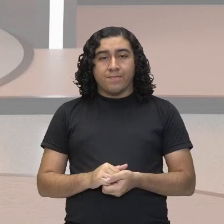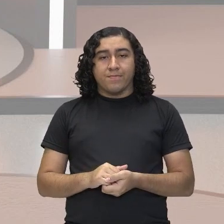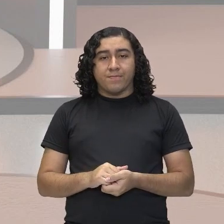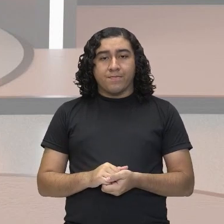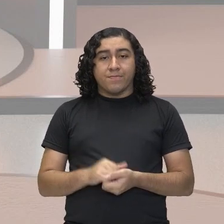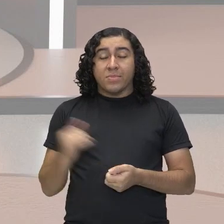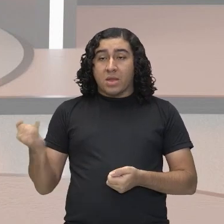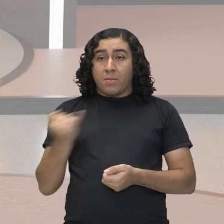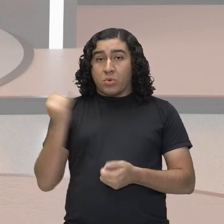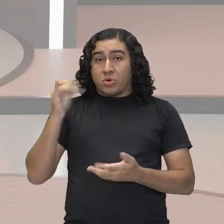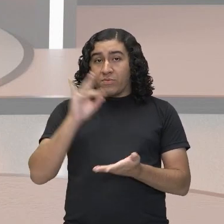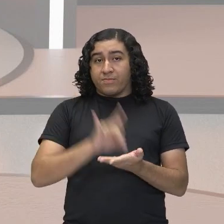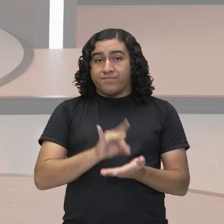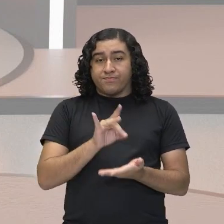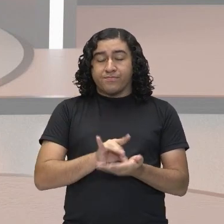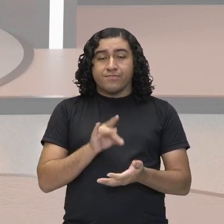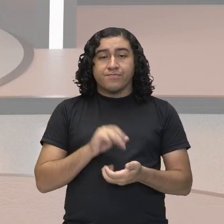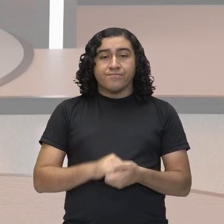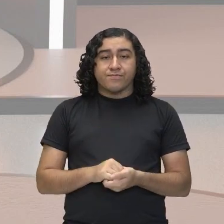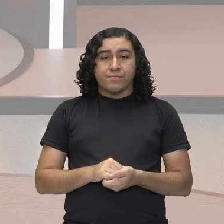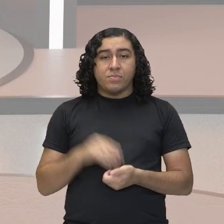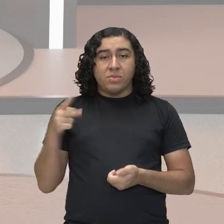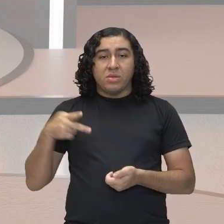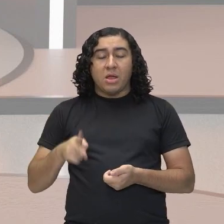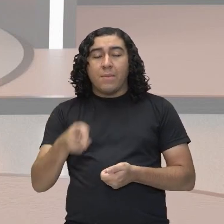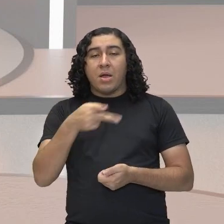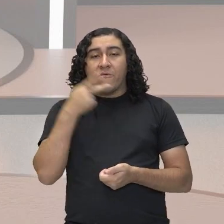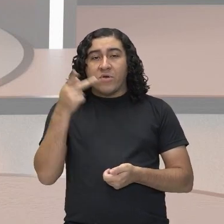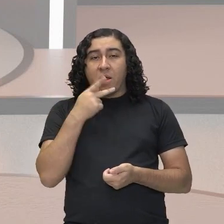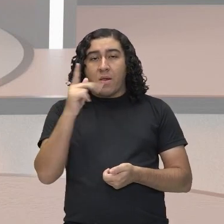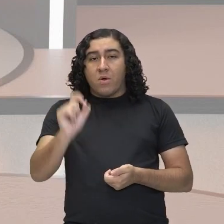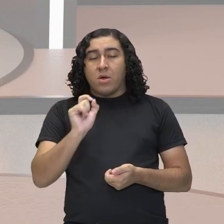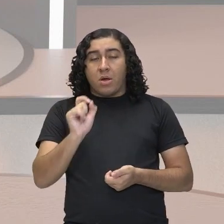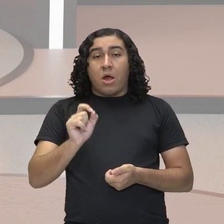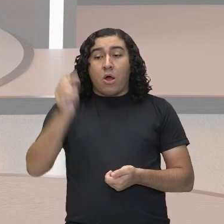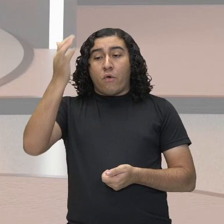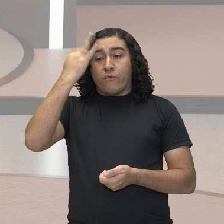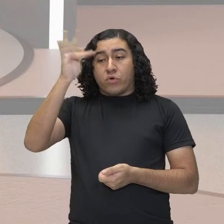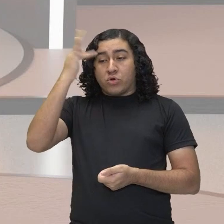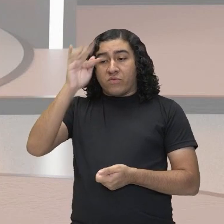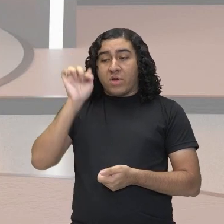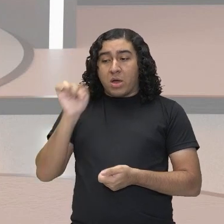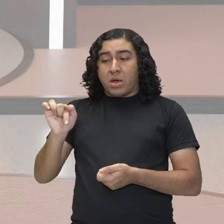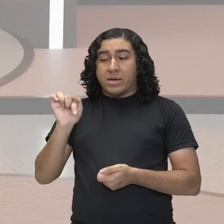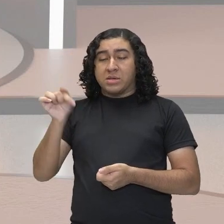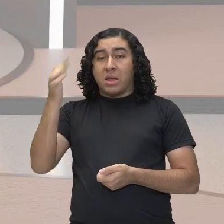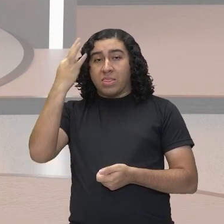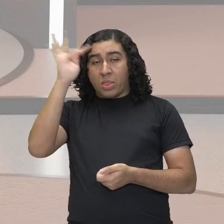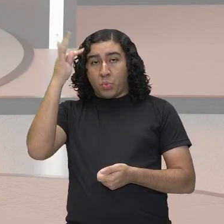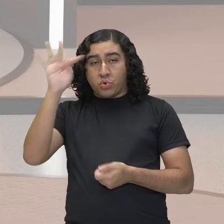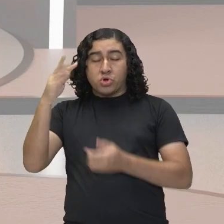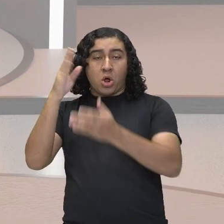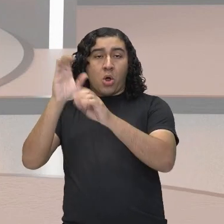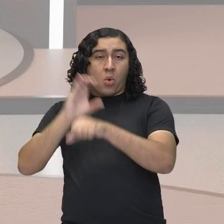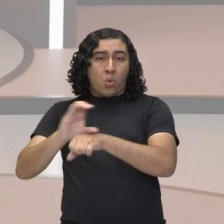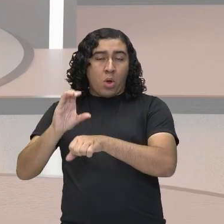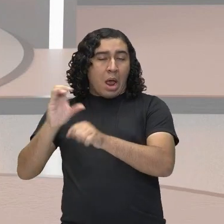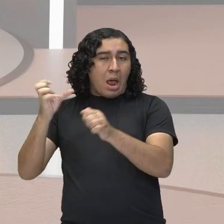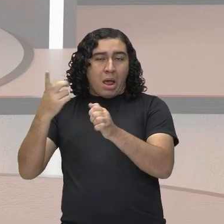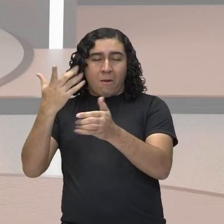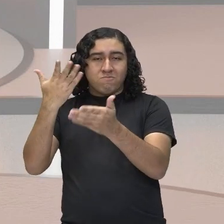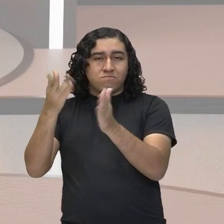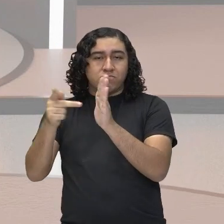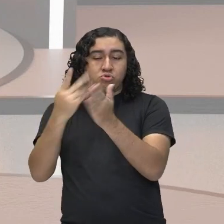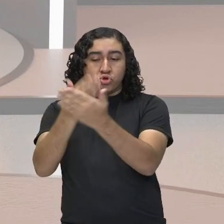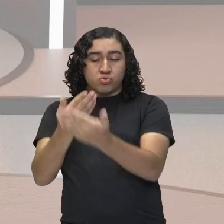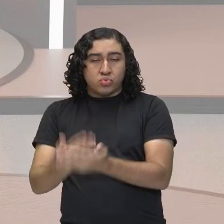Isso é muito importante. Eu sempre digo que a filosofia existencialista é um livro de